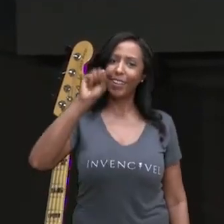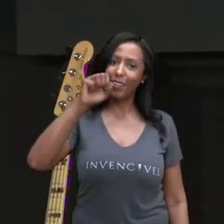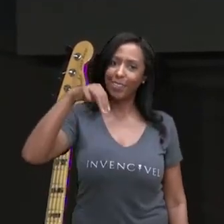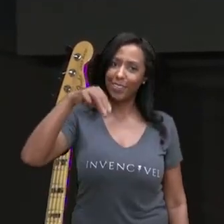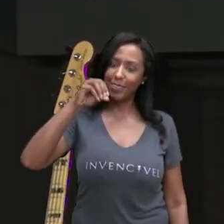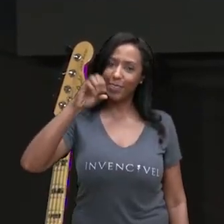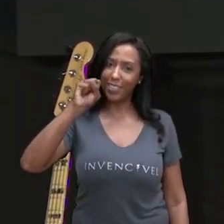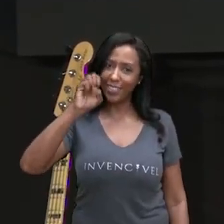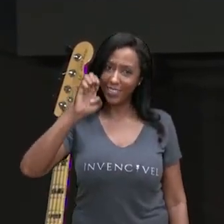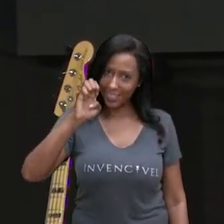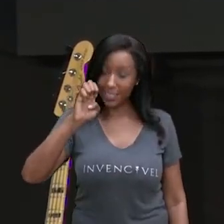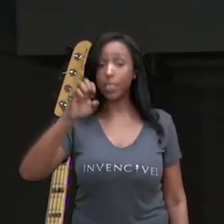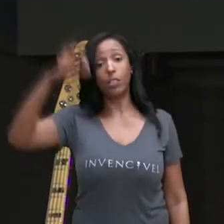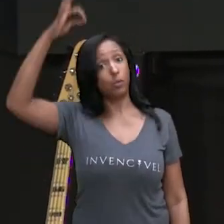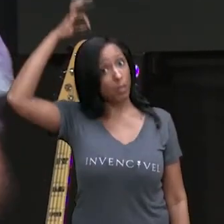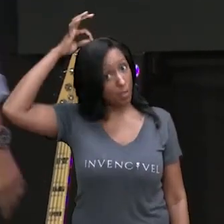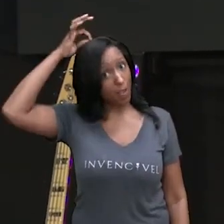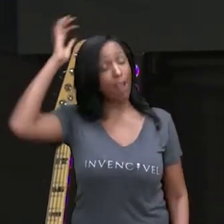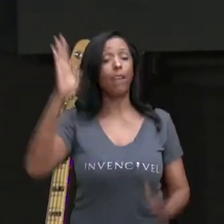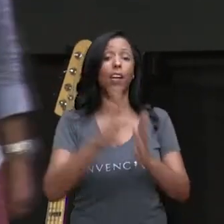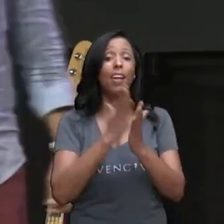Livro de biologia, sétima série, vai lá.